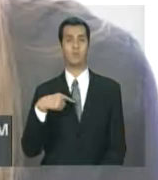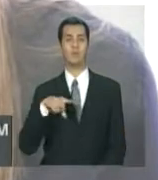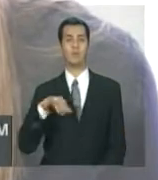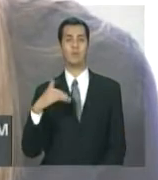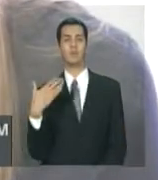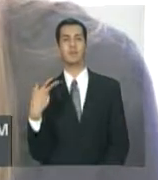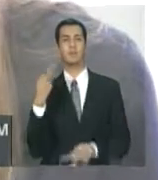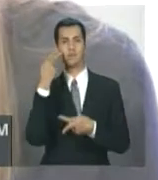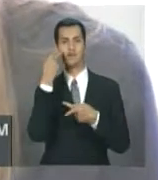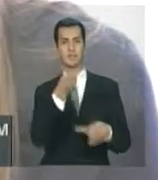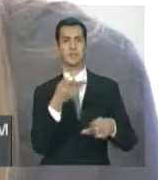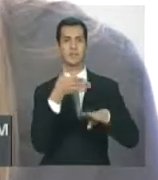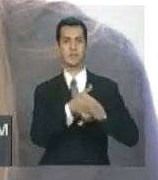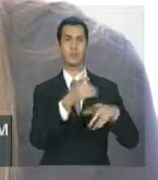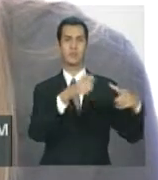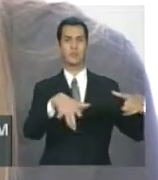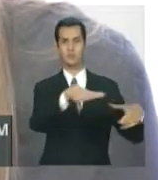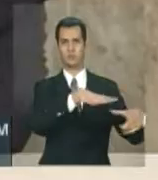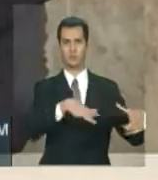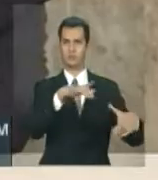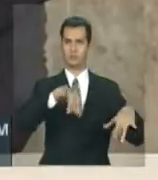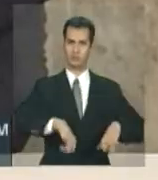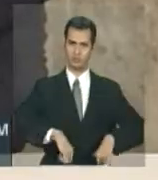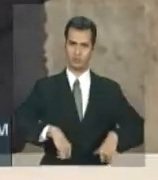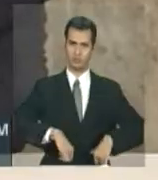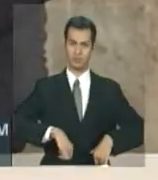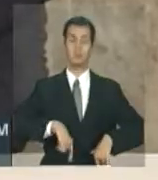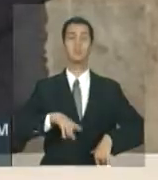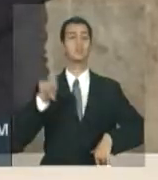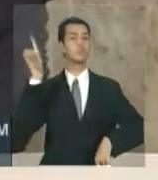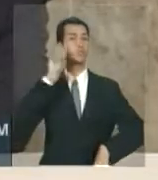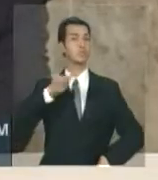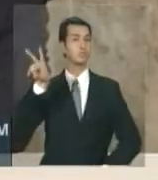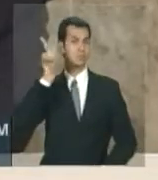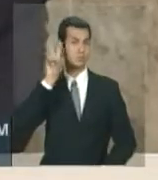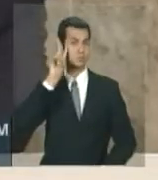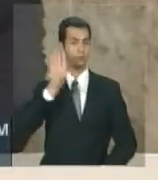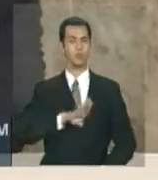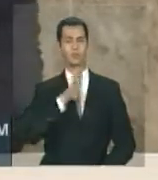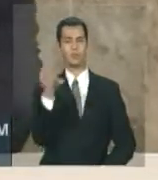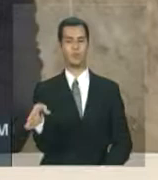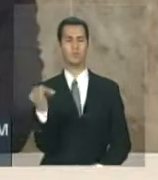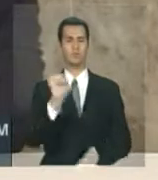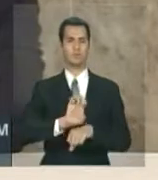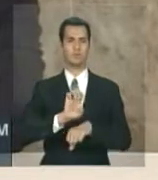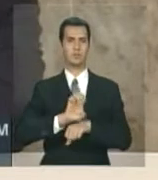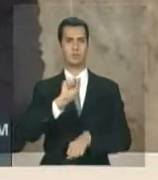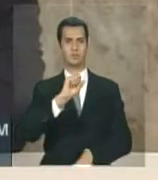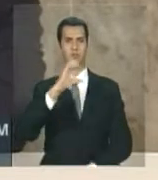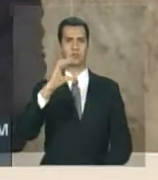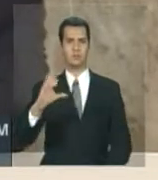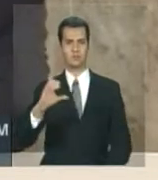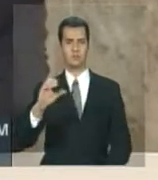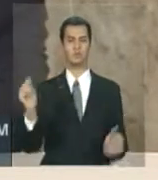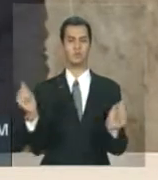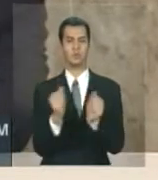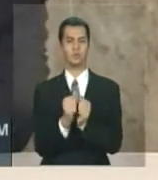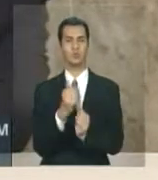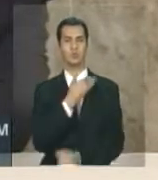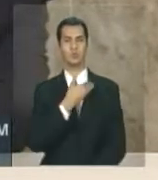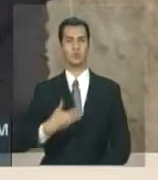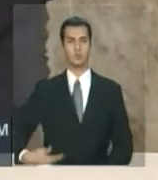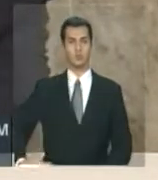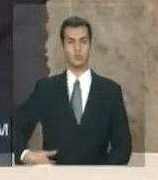Joia, a região atingida. E na segunda-feira eu estarei em Santa Catarina. Irei com o governador